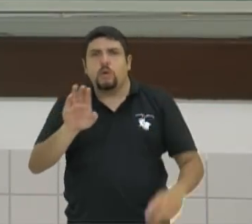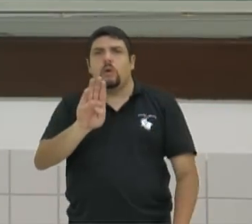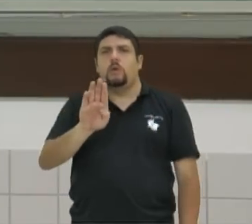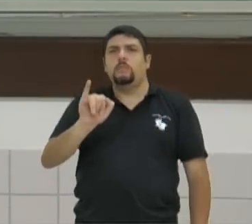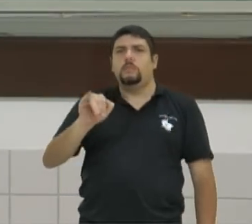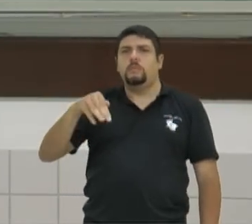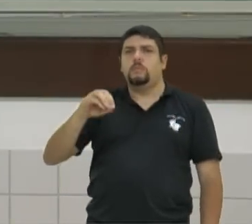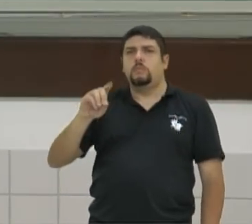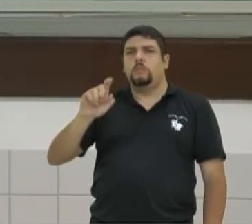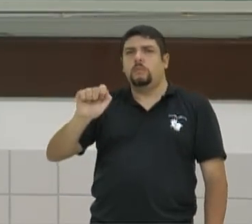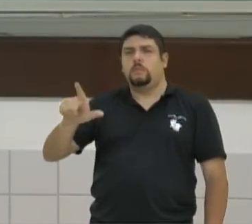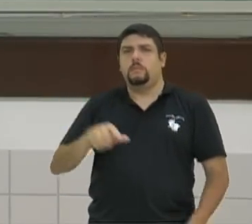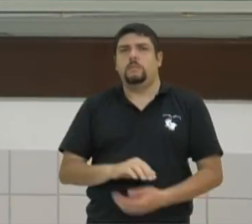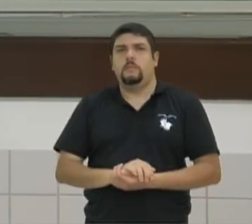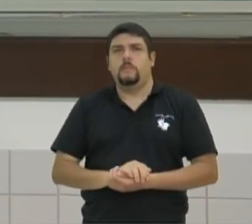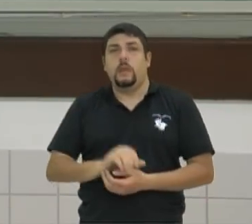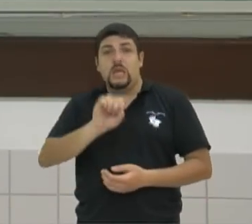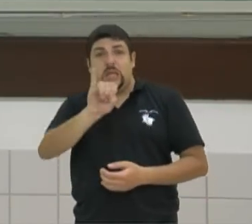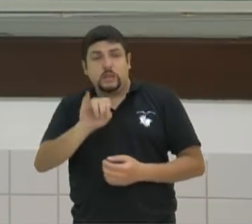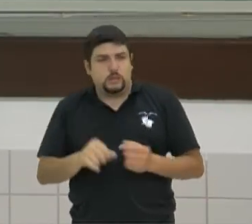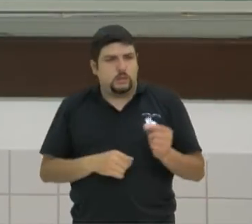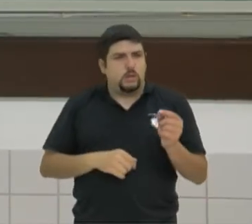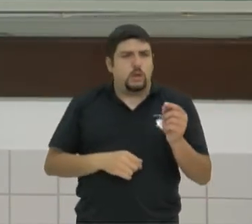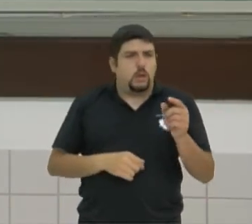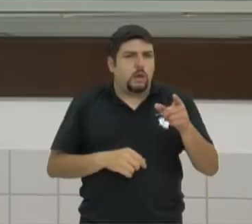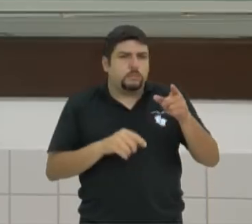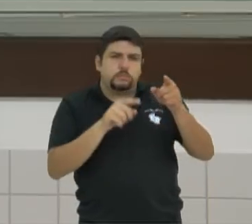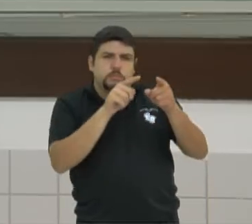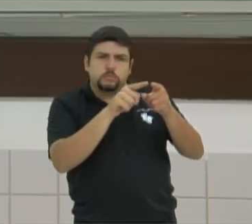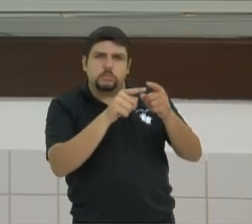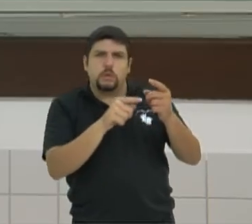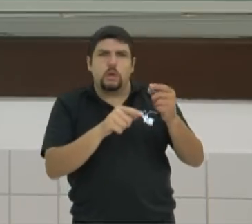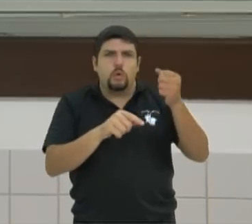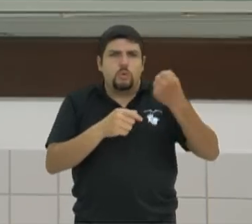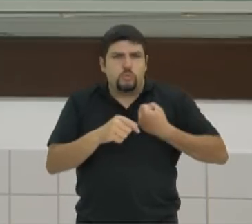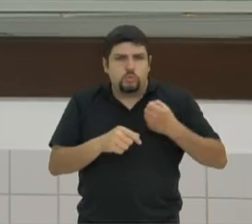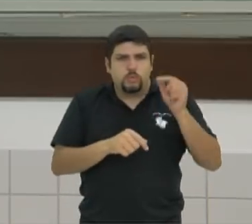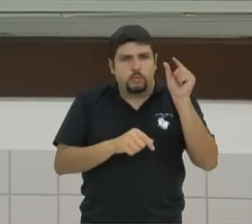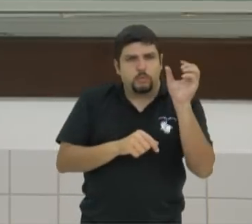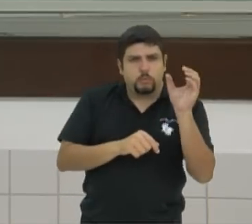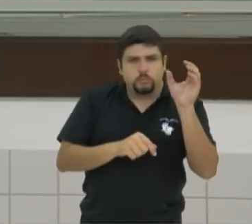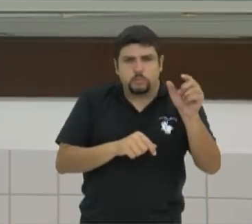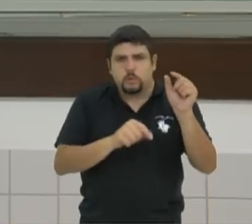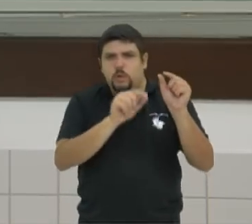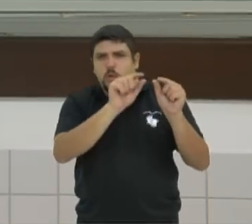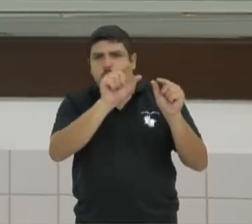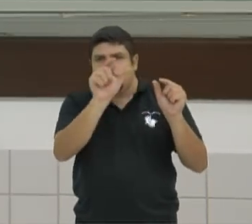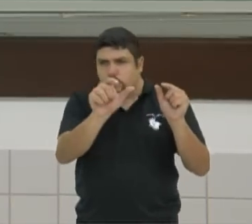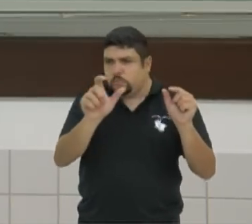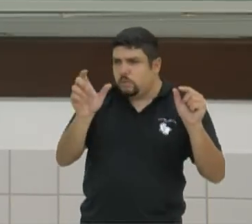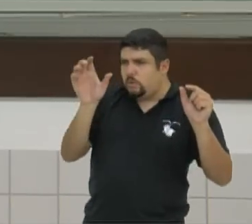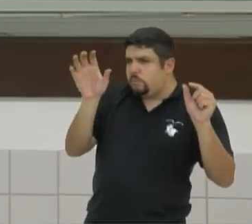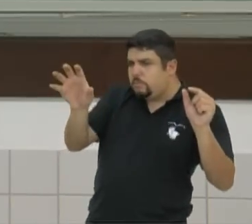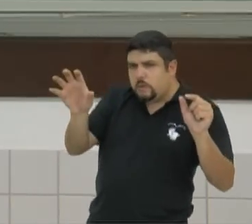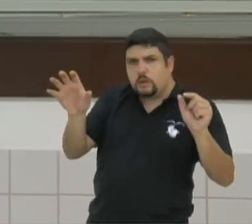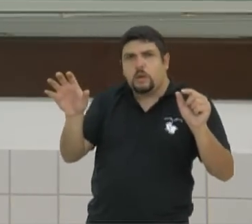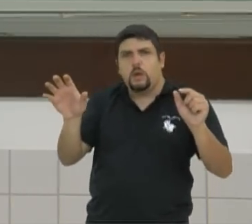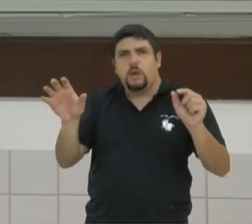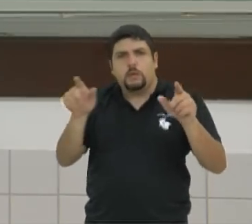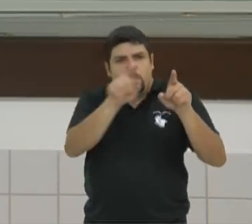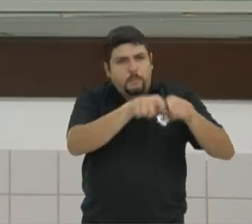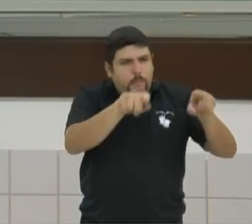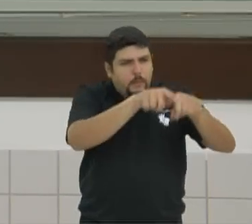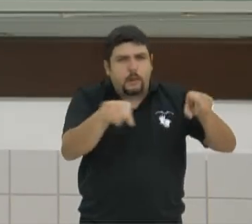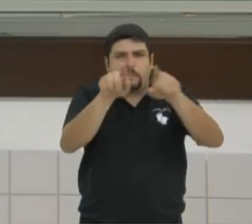bimodal. Se eu tenho mais de dois, eu tenho uma sequência multimodal. E se todos os dados eles